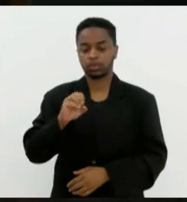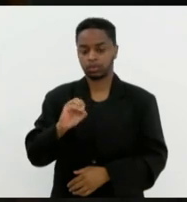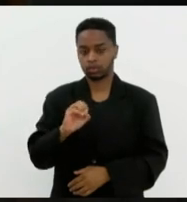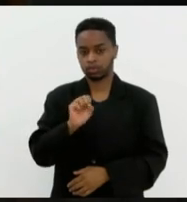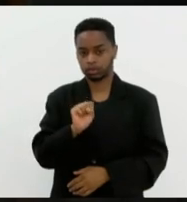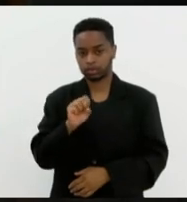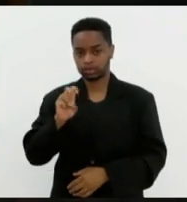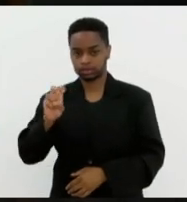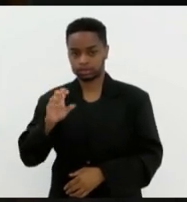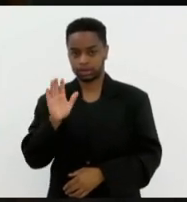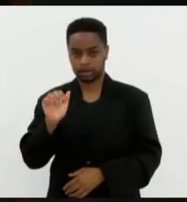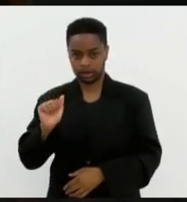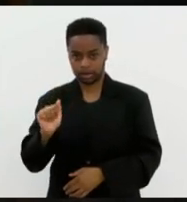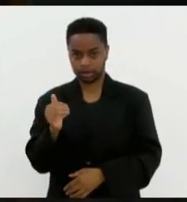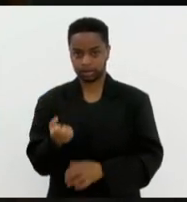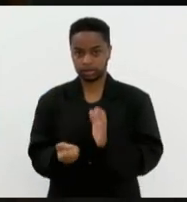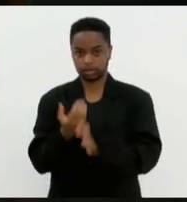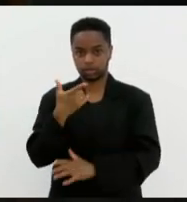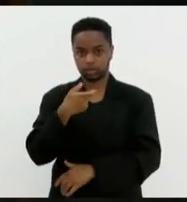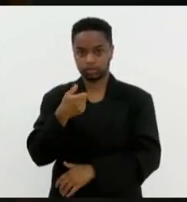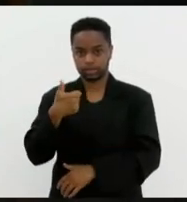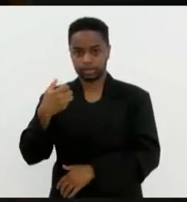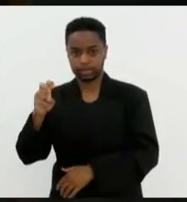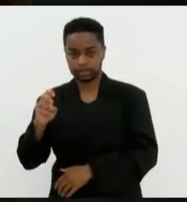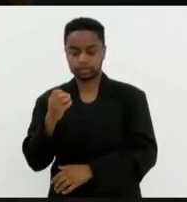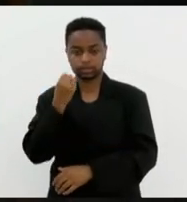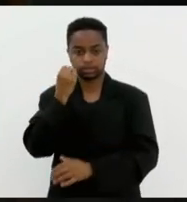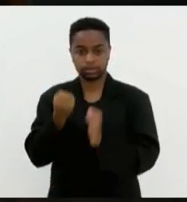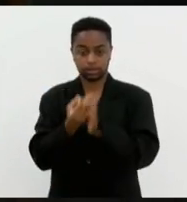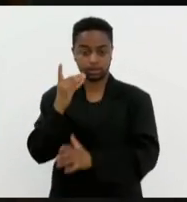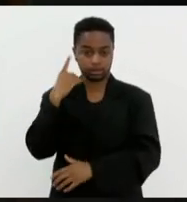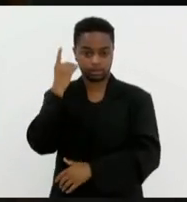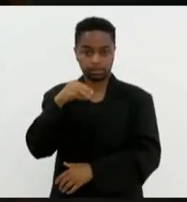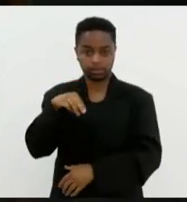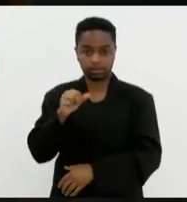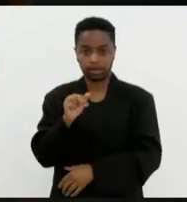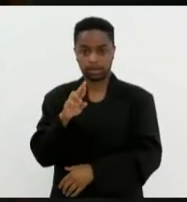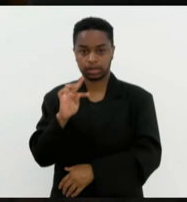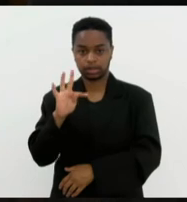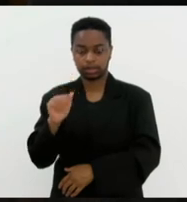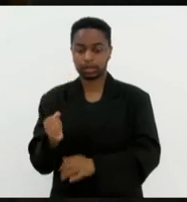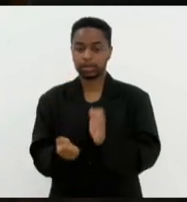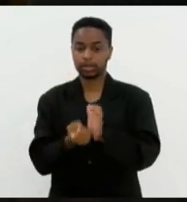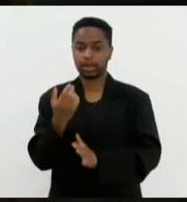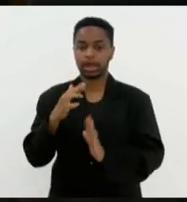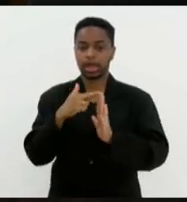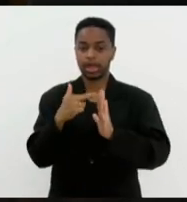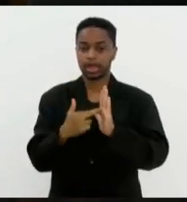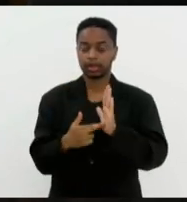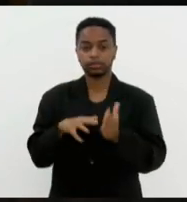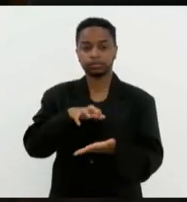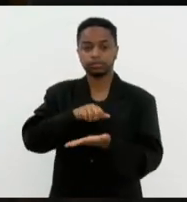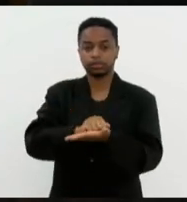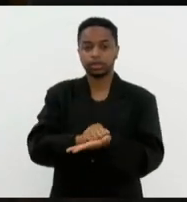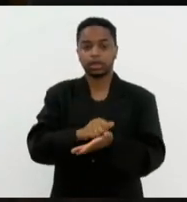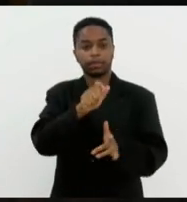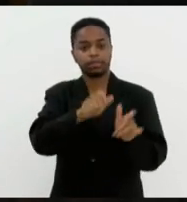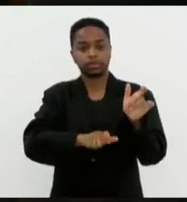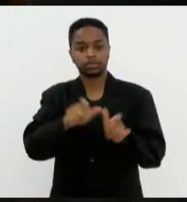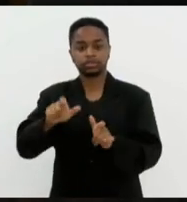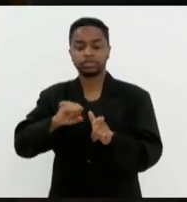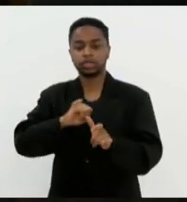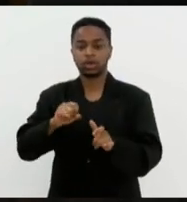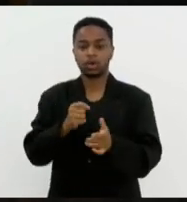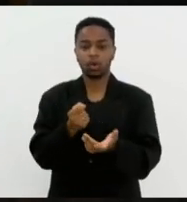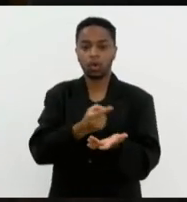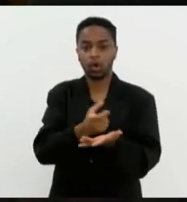2015, de autoria da deputada Marta Rocha, que estabelece regras para o cadastramento de usuários em sítios de compra e venda